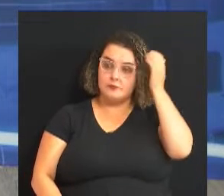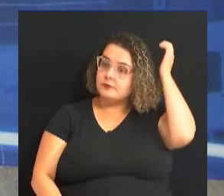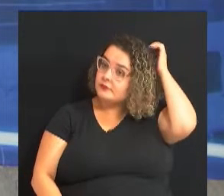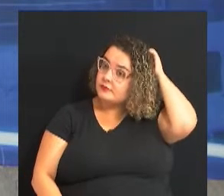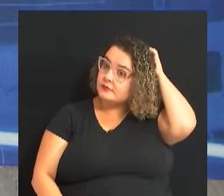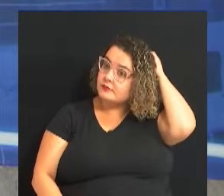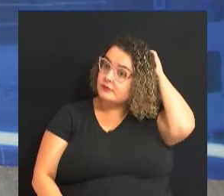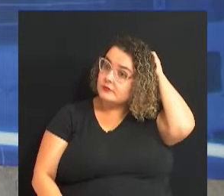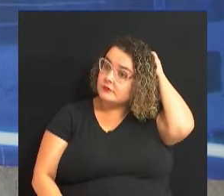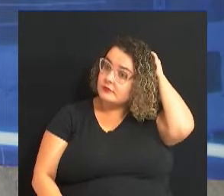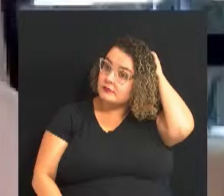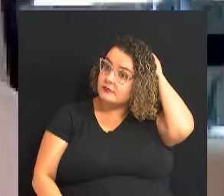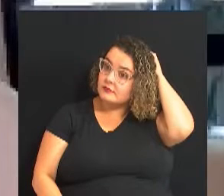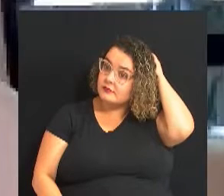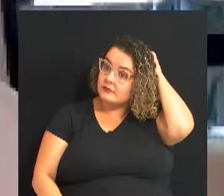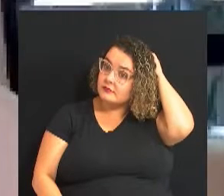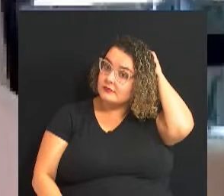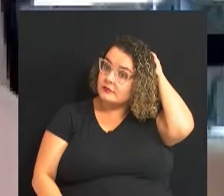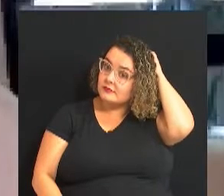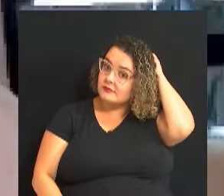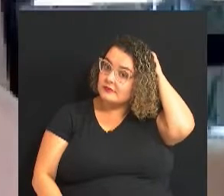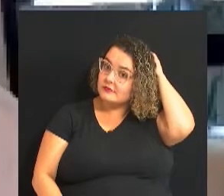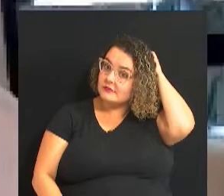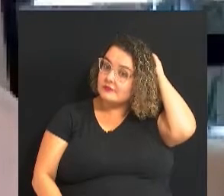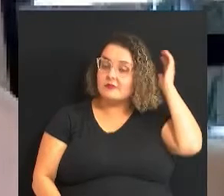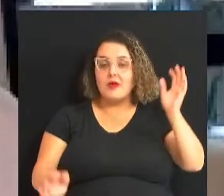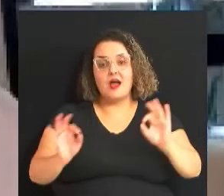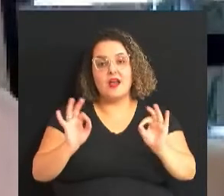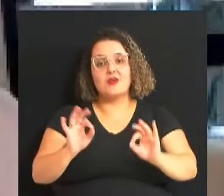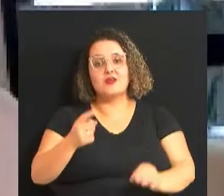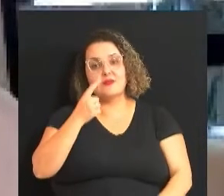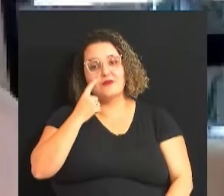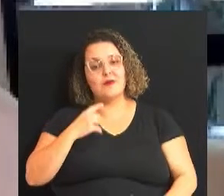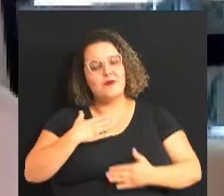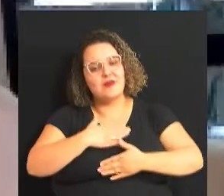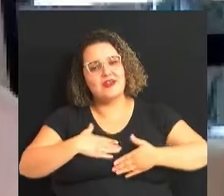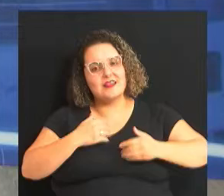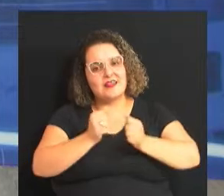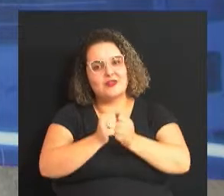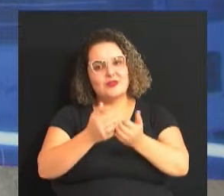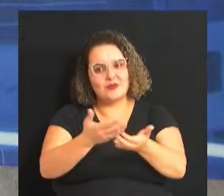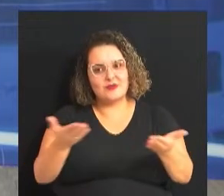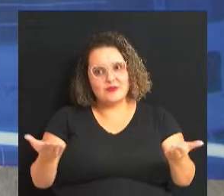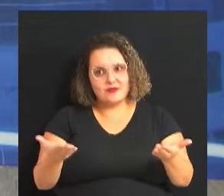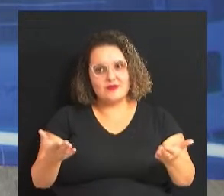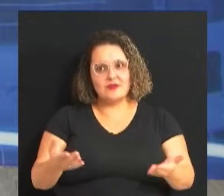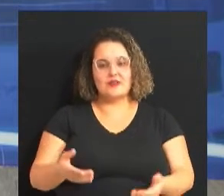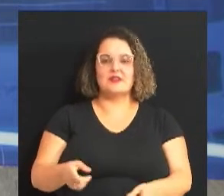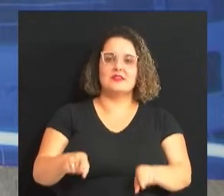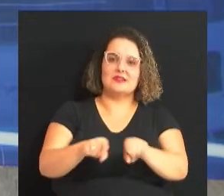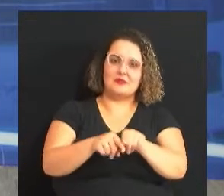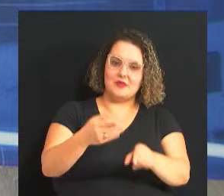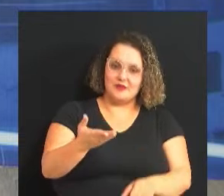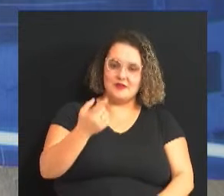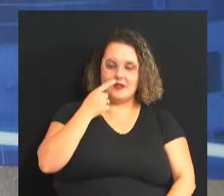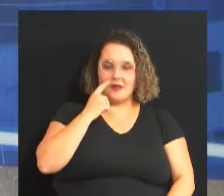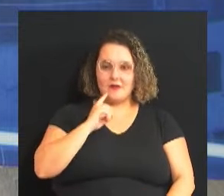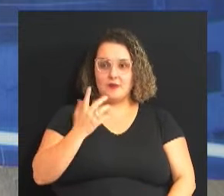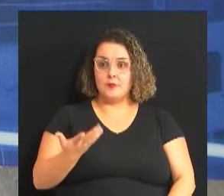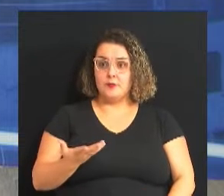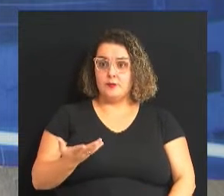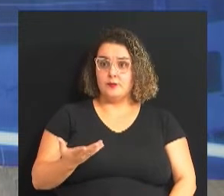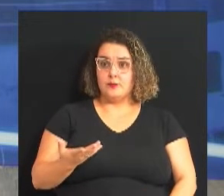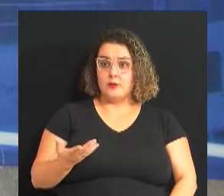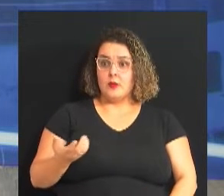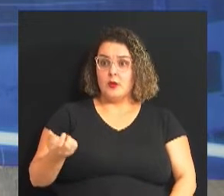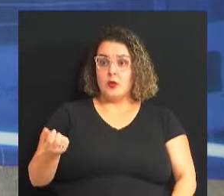Imagina, Viviane, é um grande prazer estar aqui com você e com todos os seus ouvintes. Doutor, então explica pra gente o que é